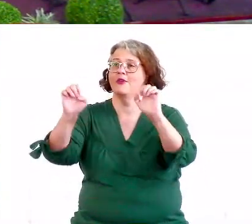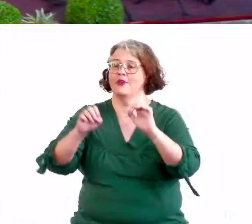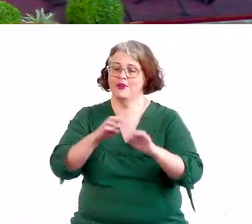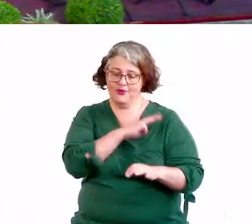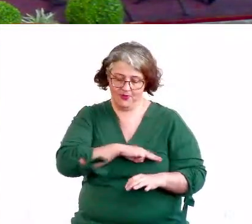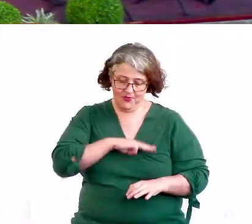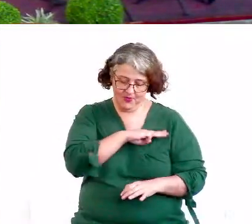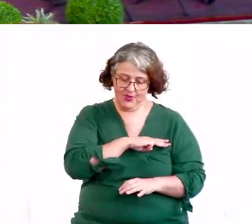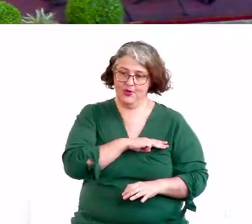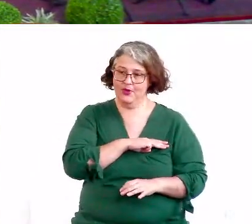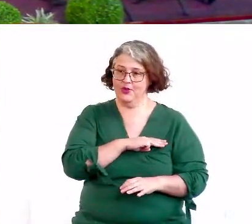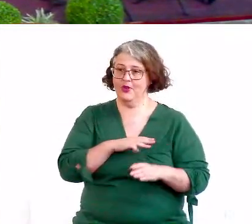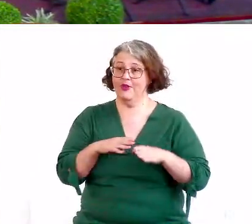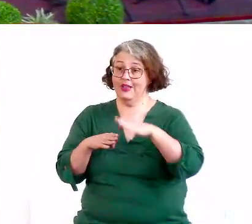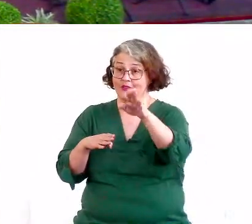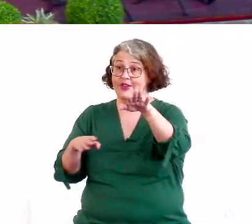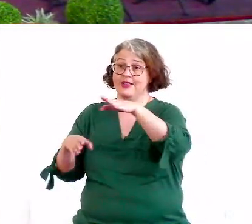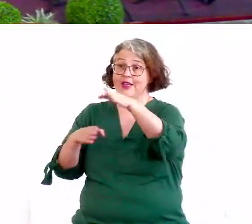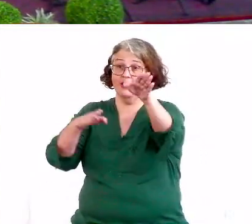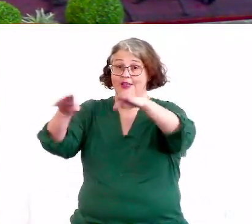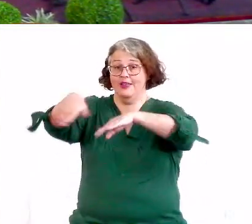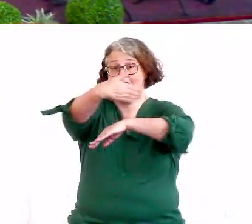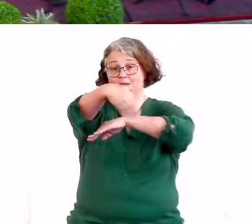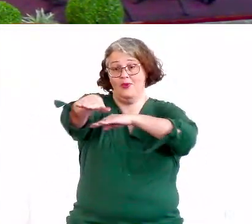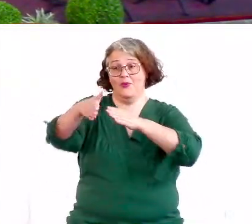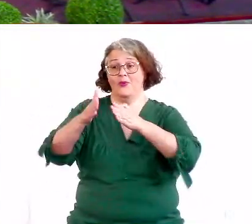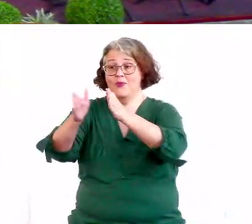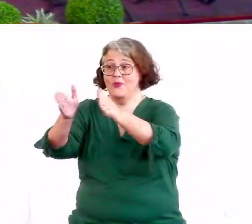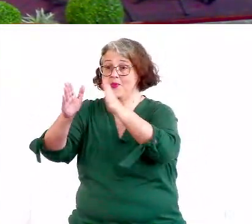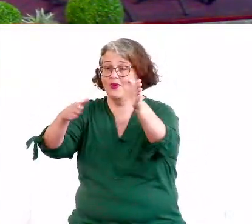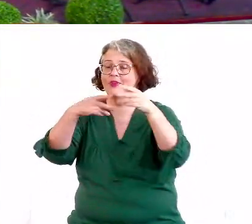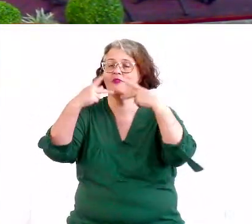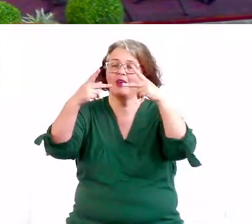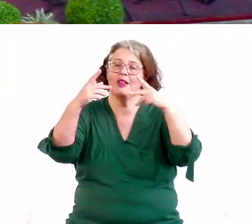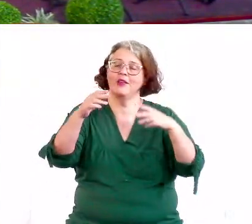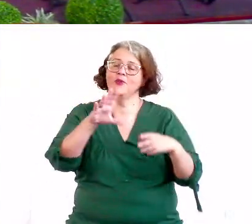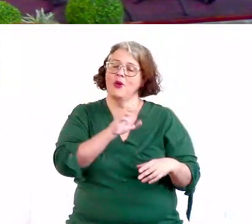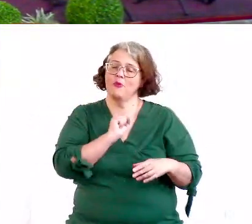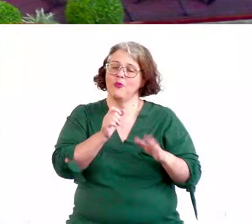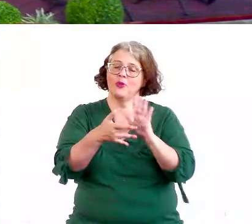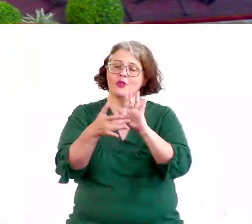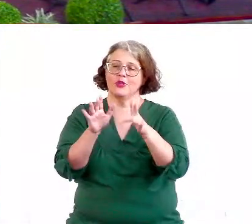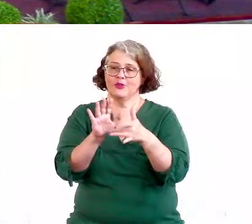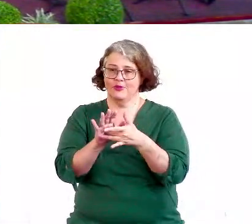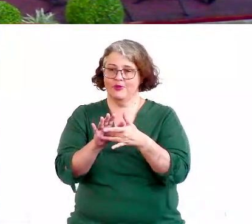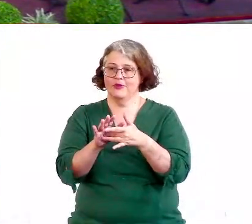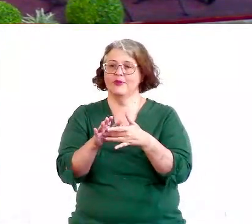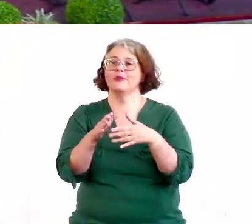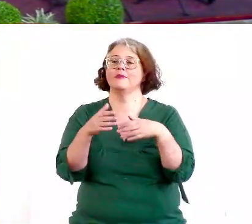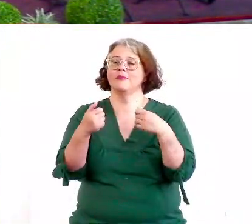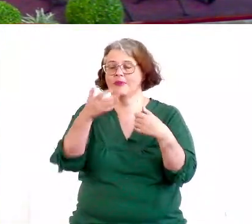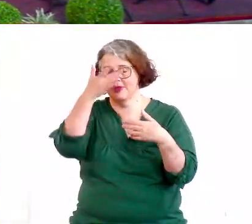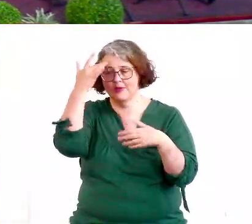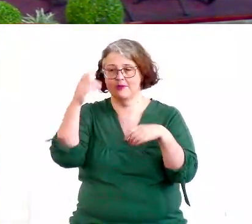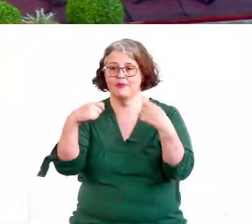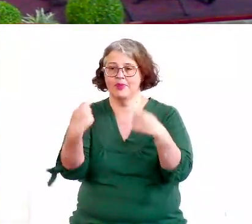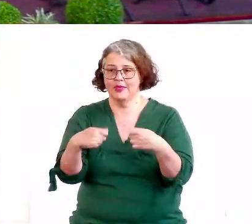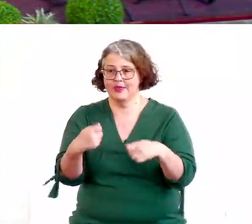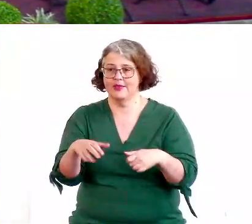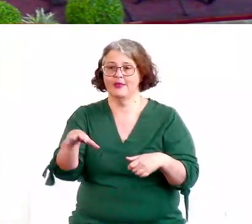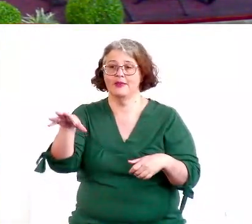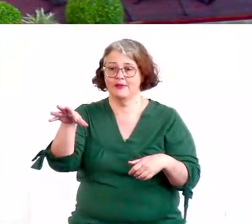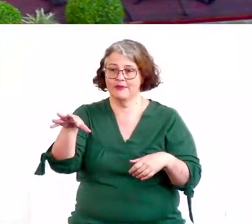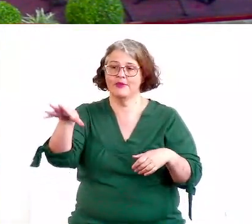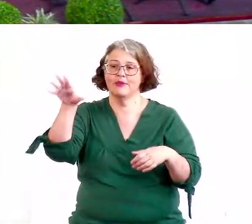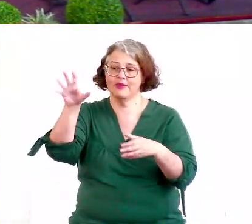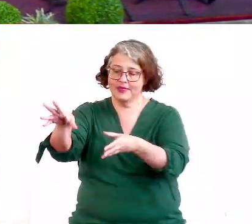sair nas ruas da Lapa, falando do amor de Jesus para aquelas pessoas que precisam ouvir do